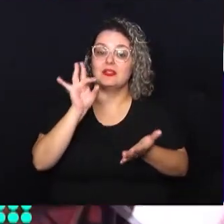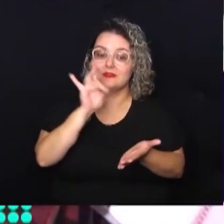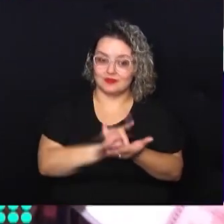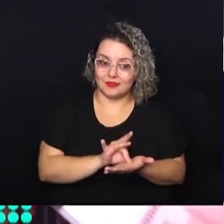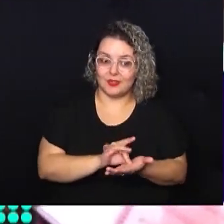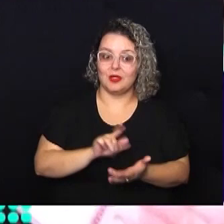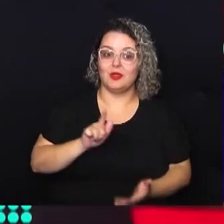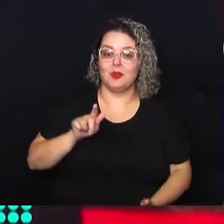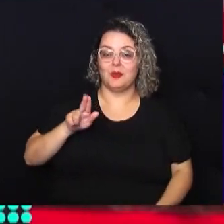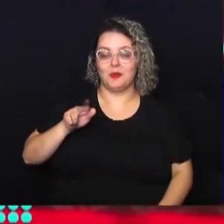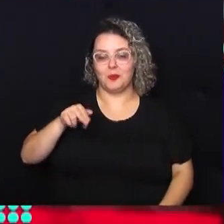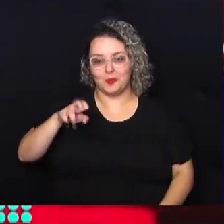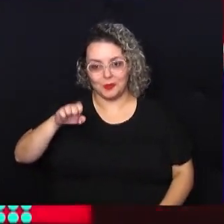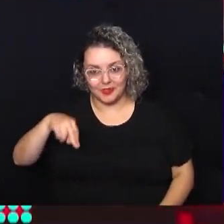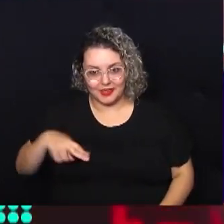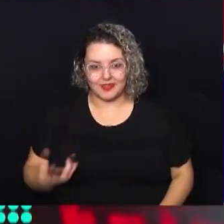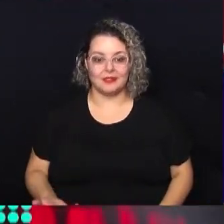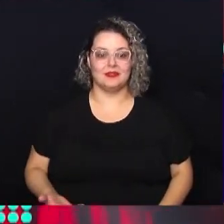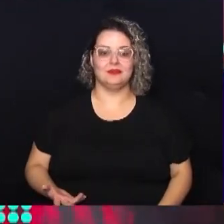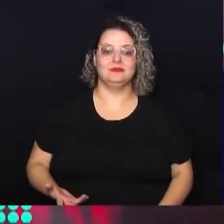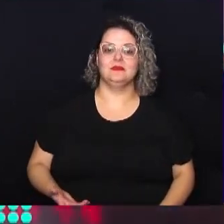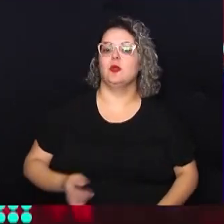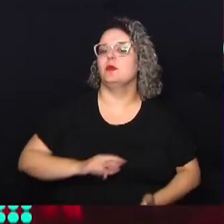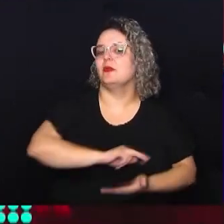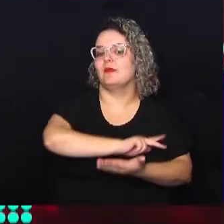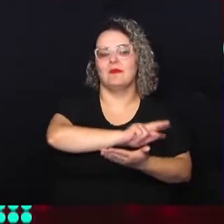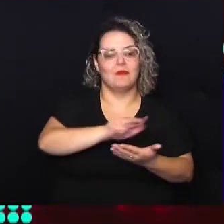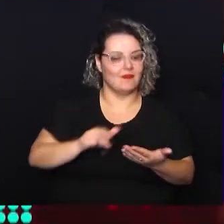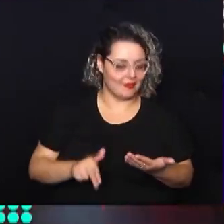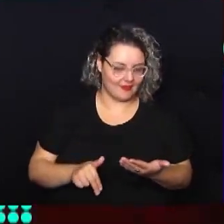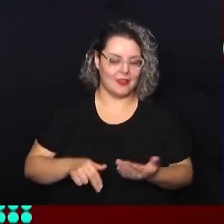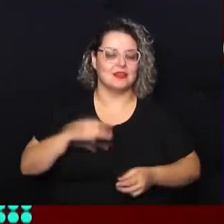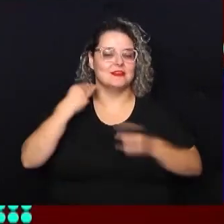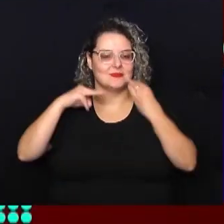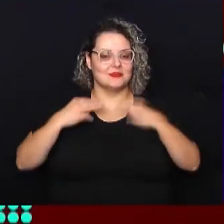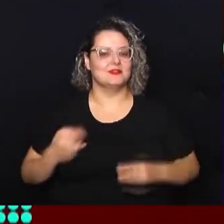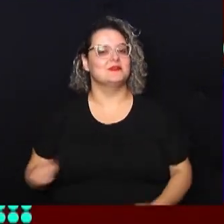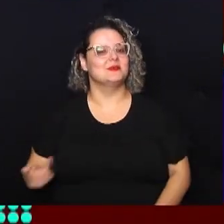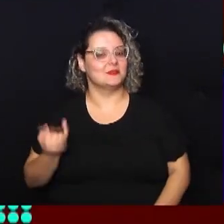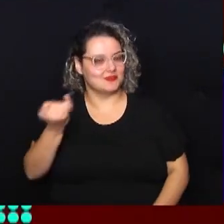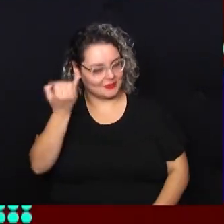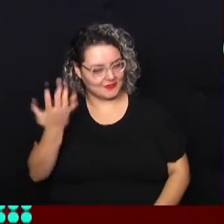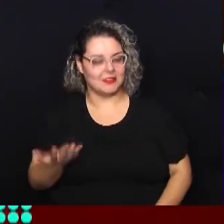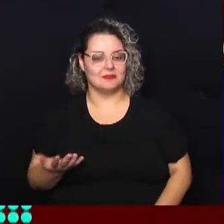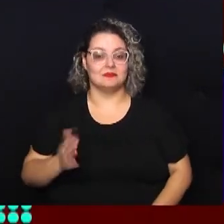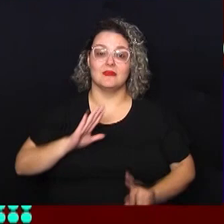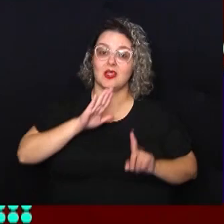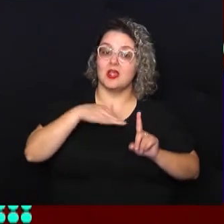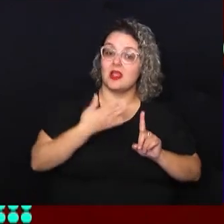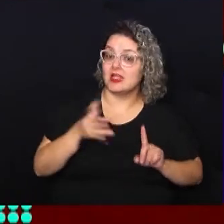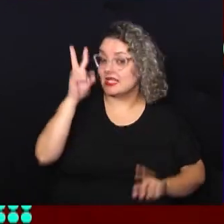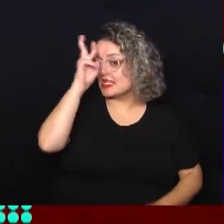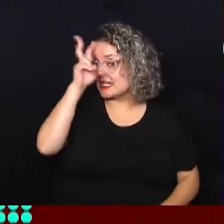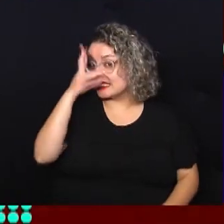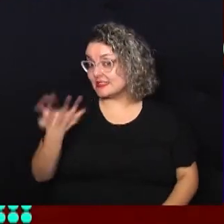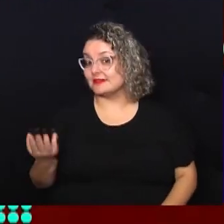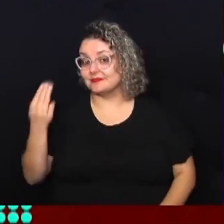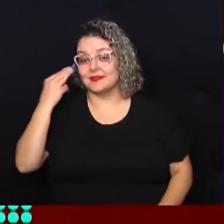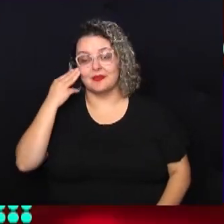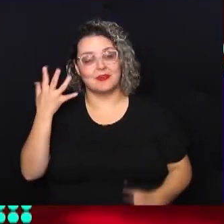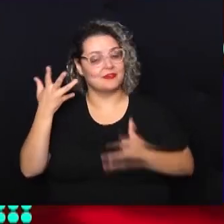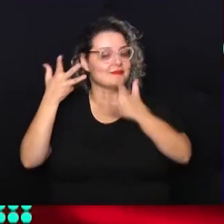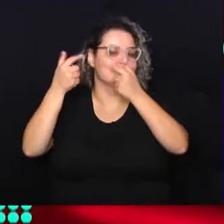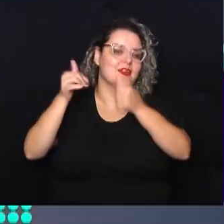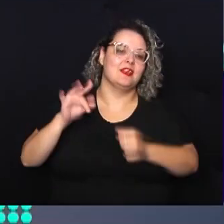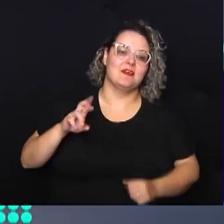Queen, tais como Don't Stop Now, Killer Queen, com o objetivo de homenagear e relembrar a mente brilhante de